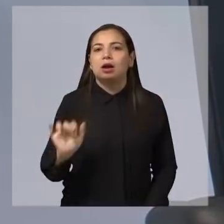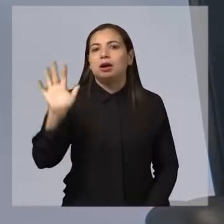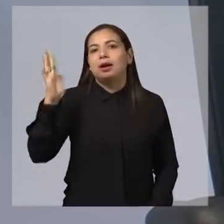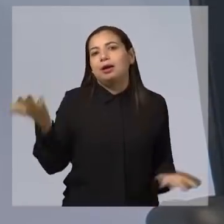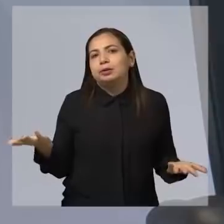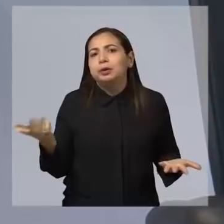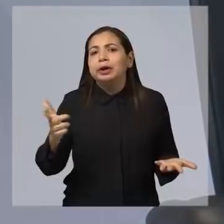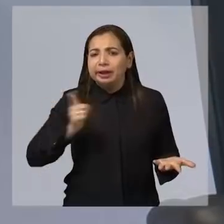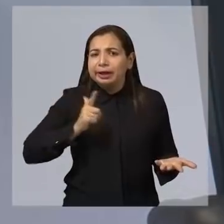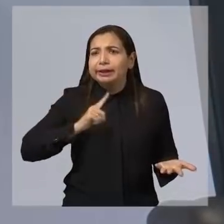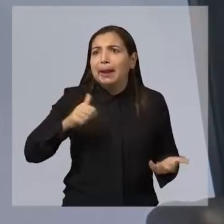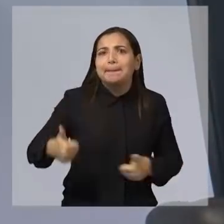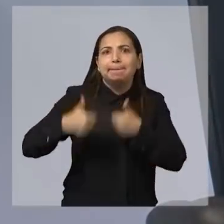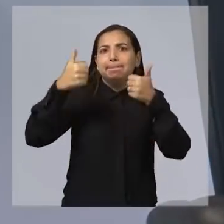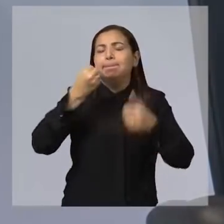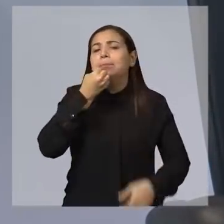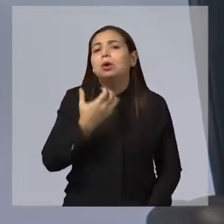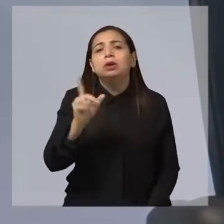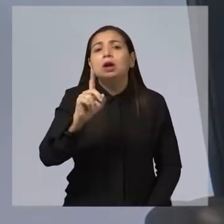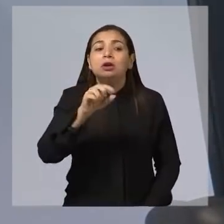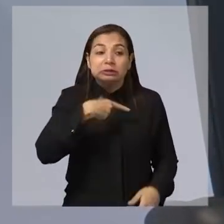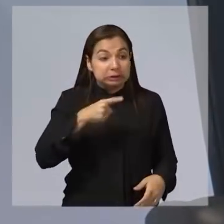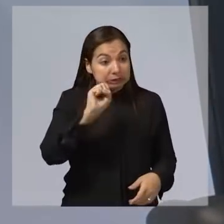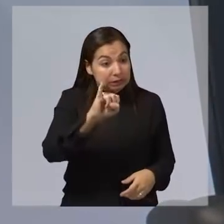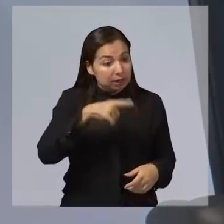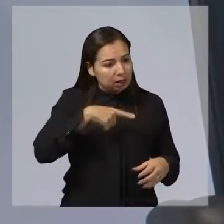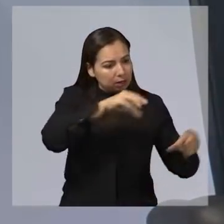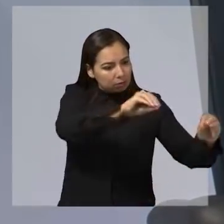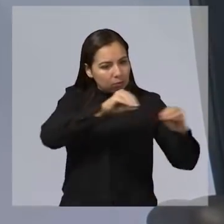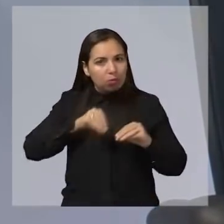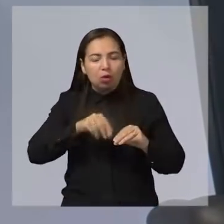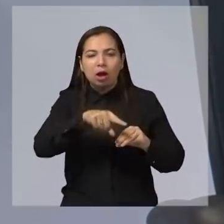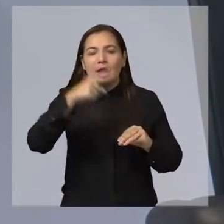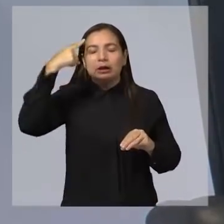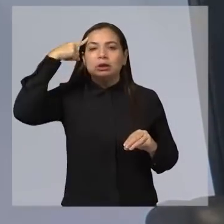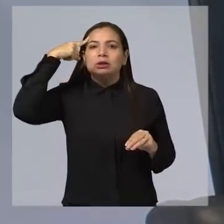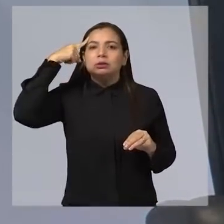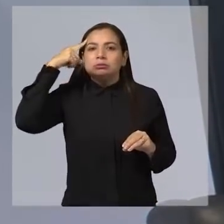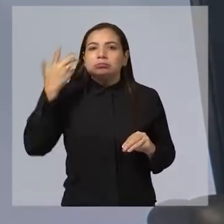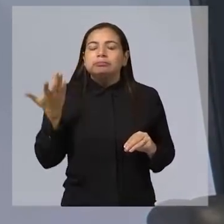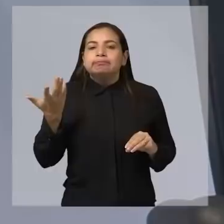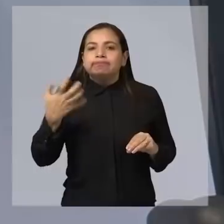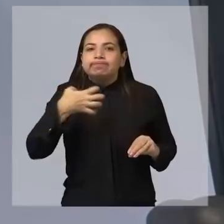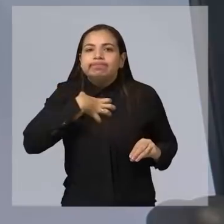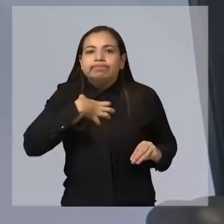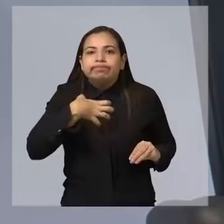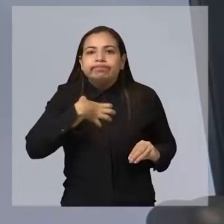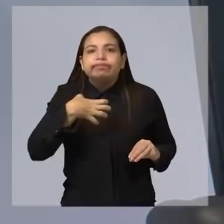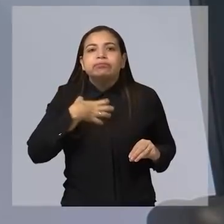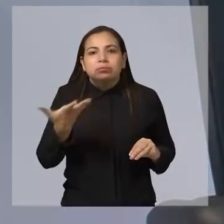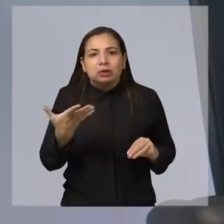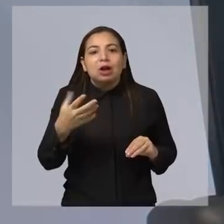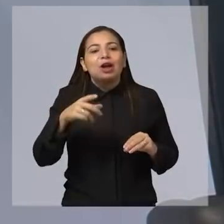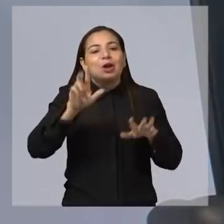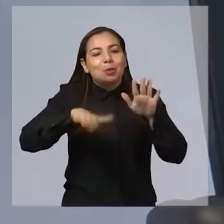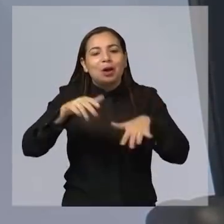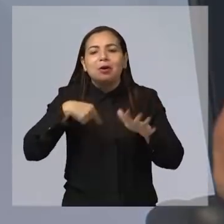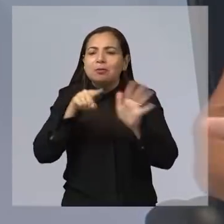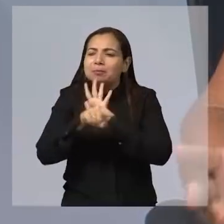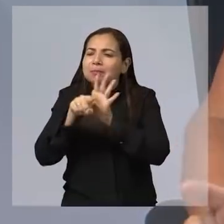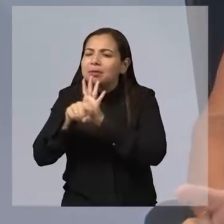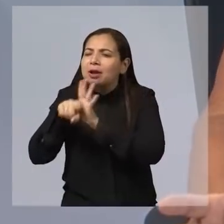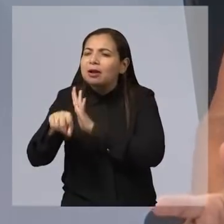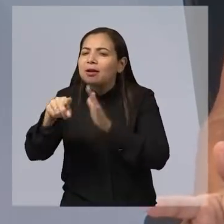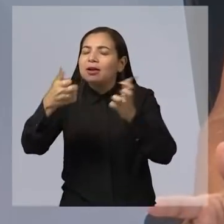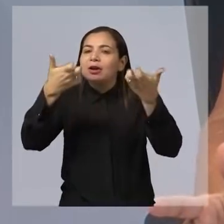tanto, porque quando eu trago ele para cá, ele pensa 2 vezes. Igual muita gente tem me relatado, que no interior, as pessoas